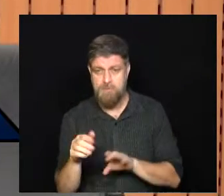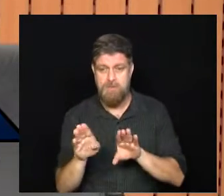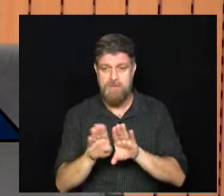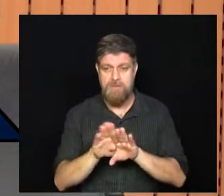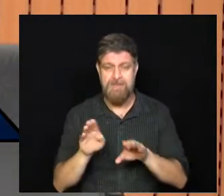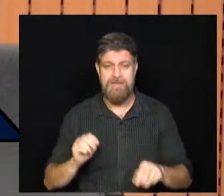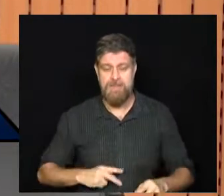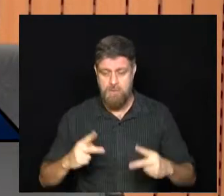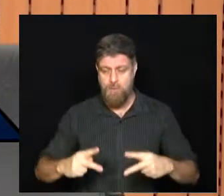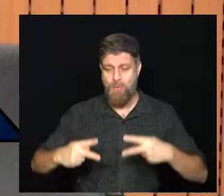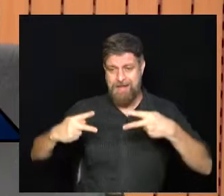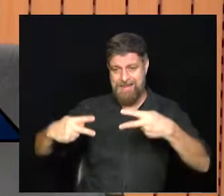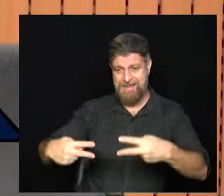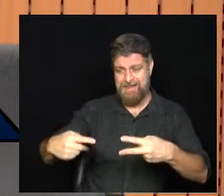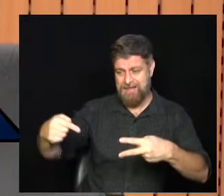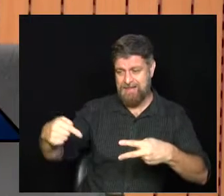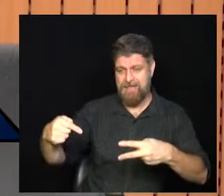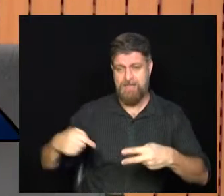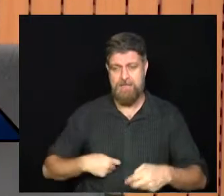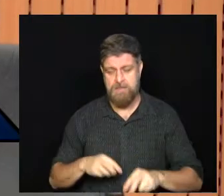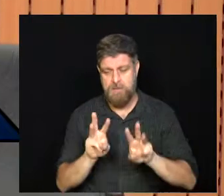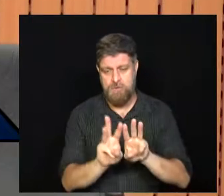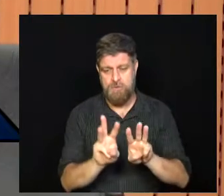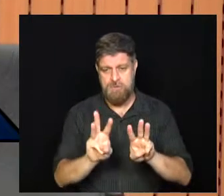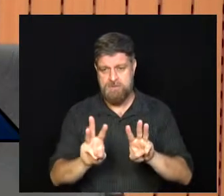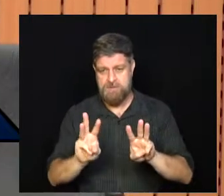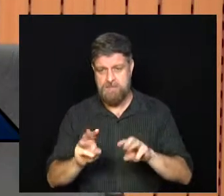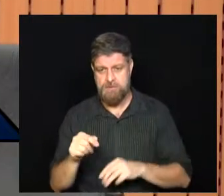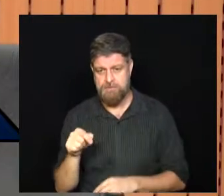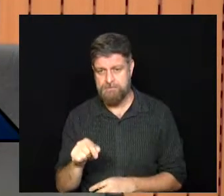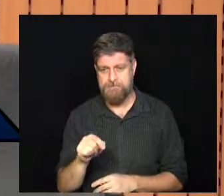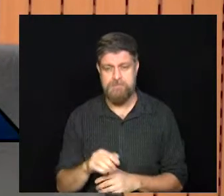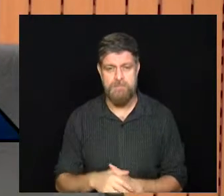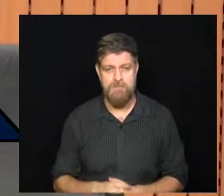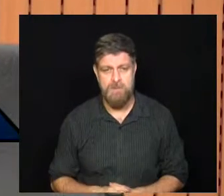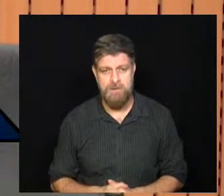link disponível na capa do site